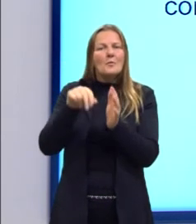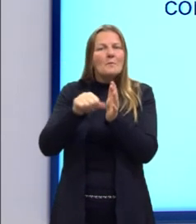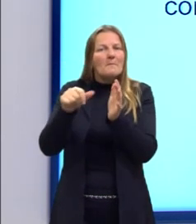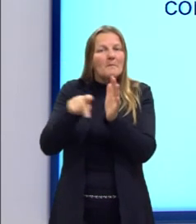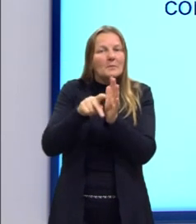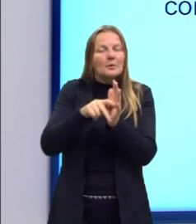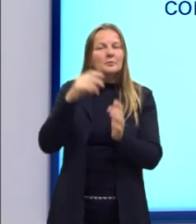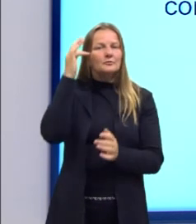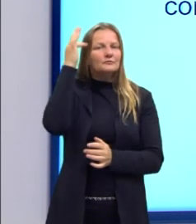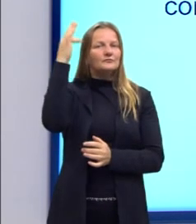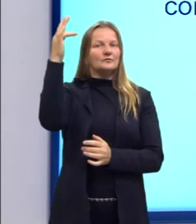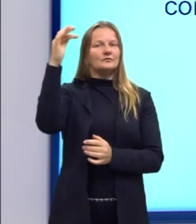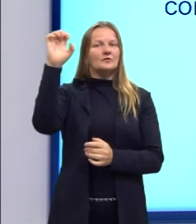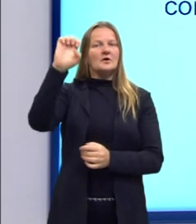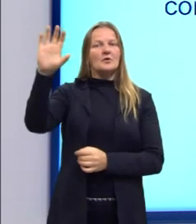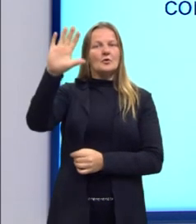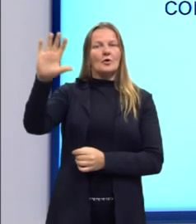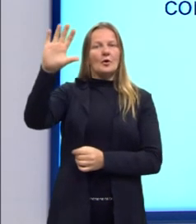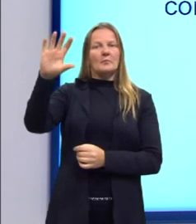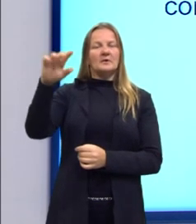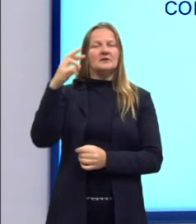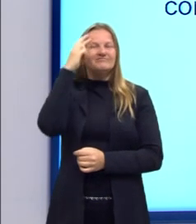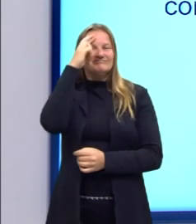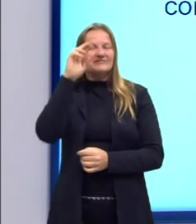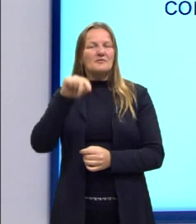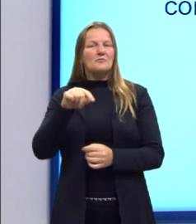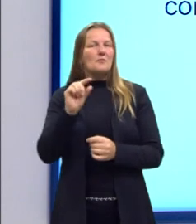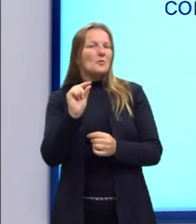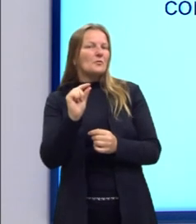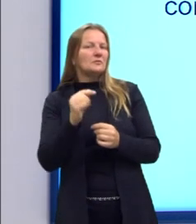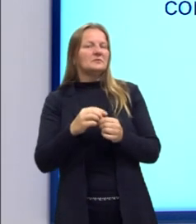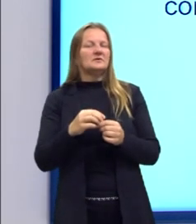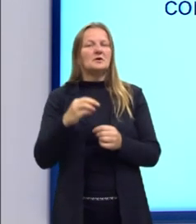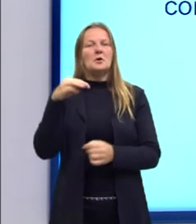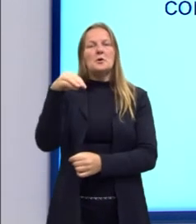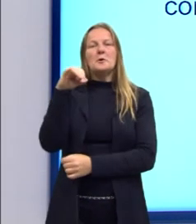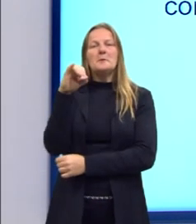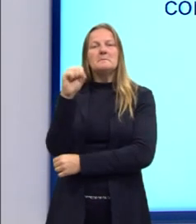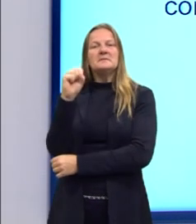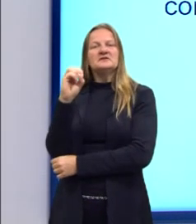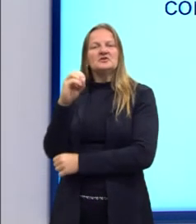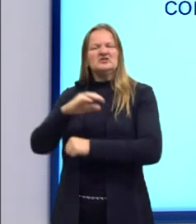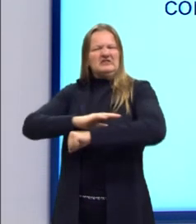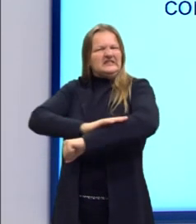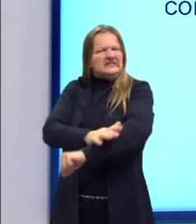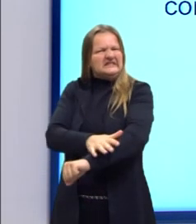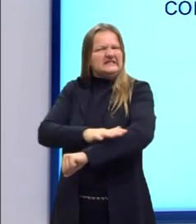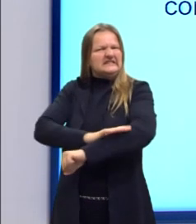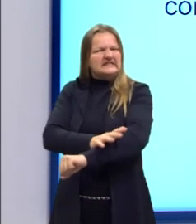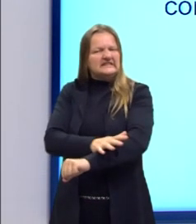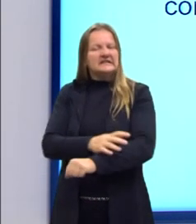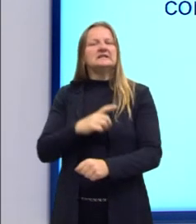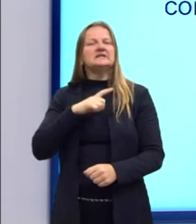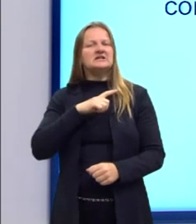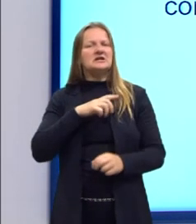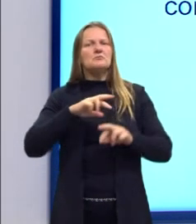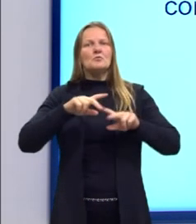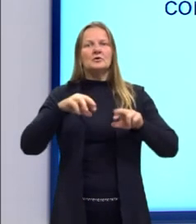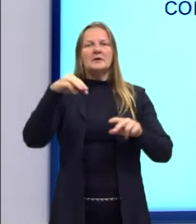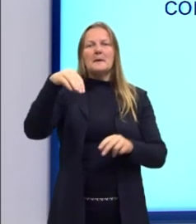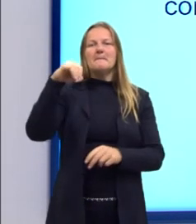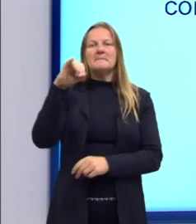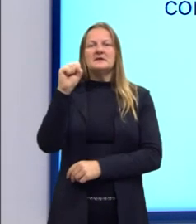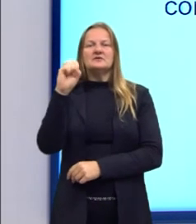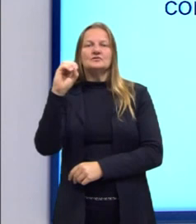iluministas tinham ideias que não eram tão Racionais assim né que eram misóginos que eram racistas então eles não